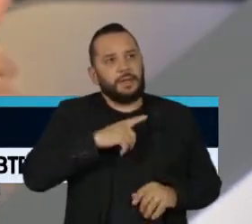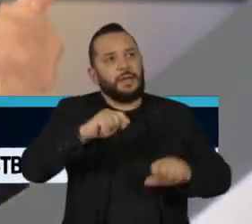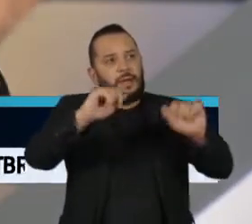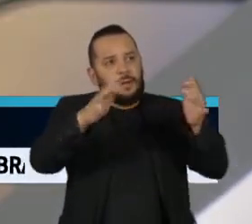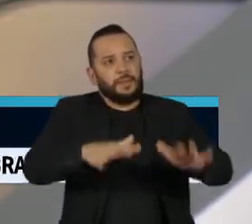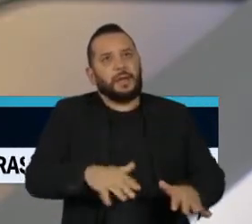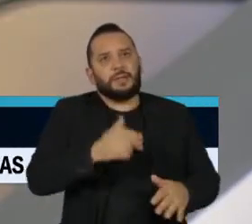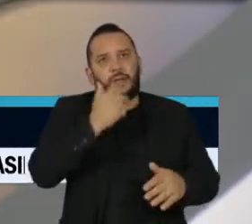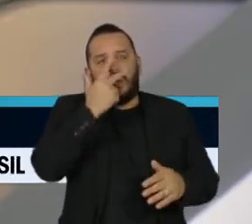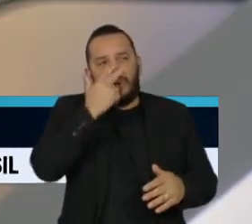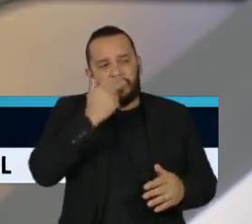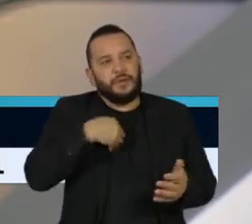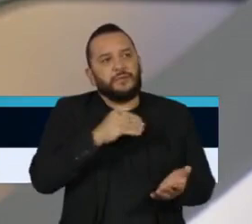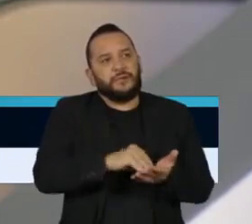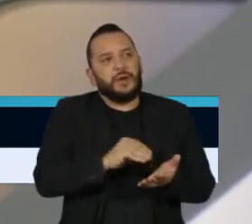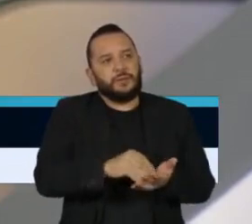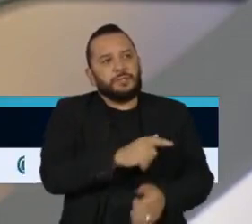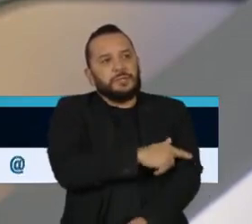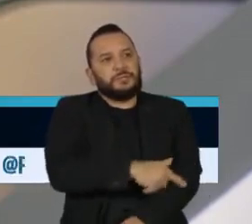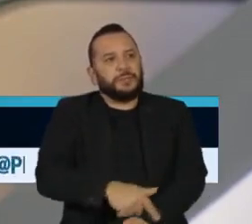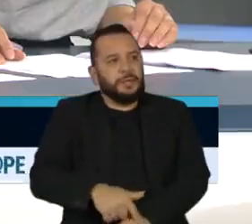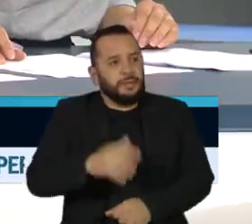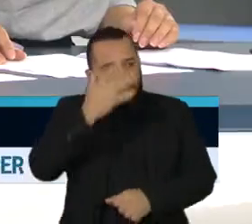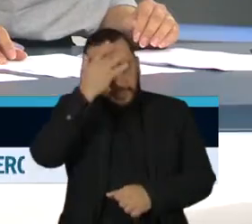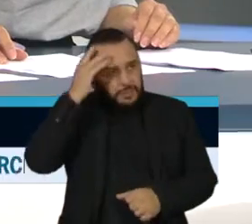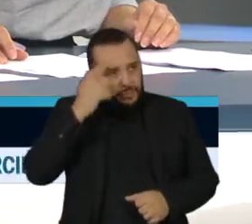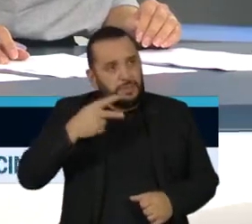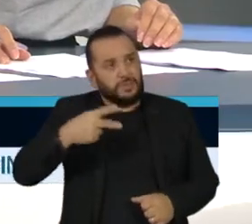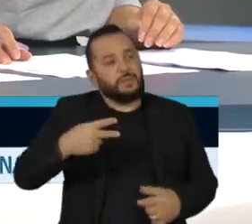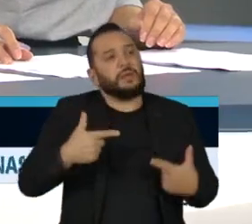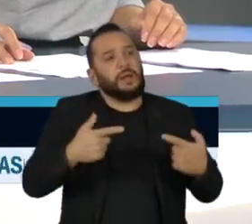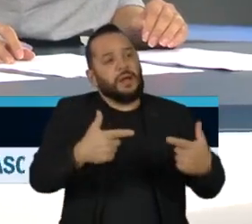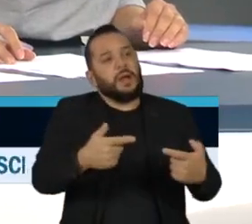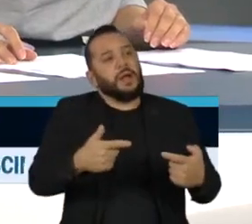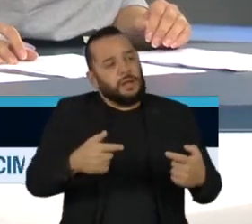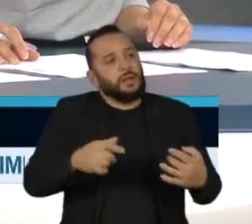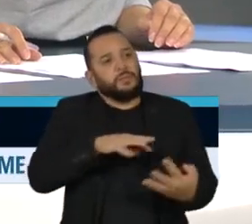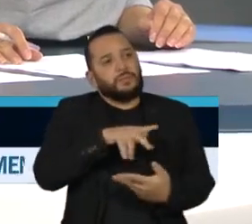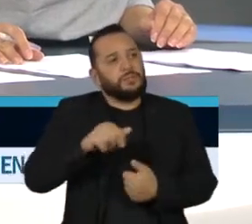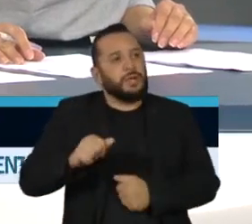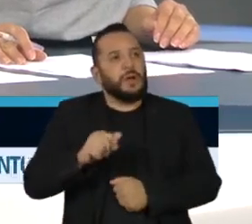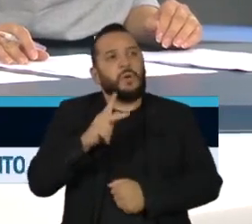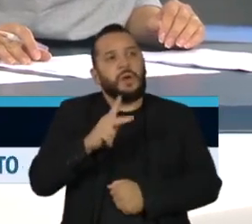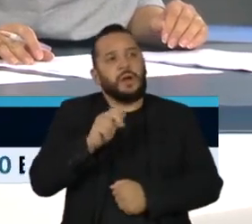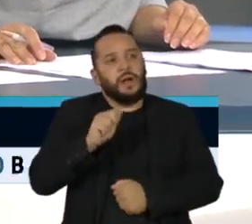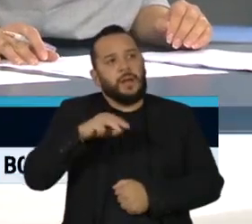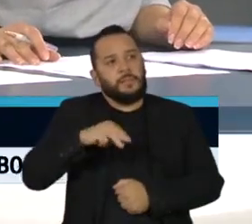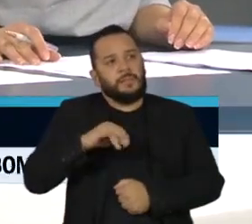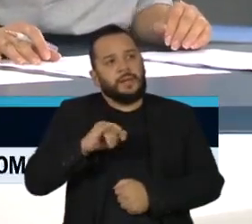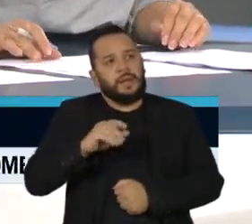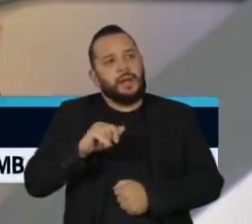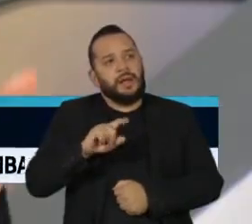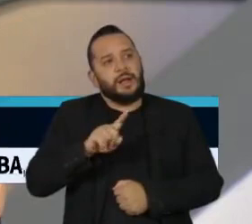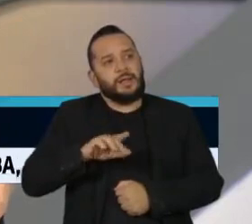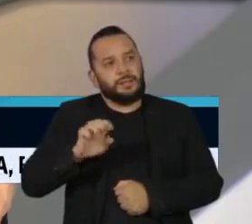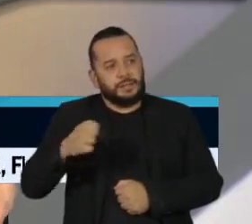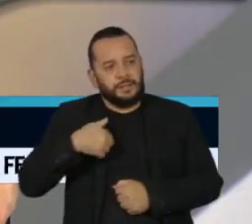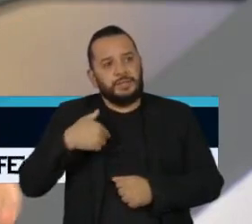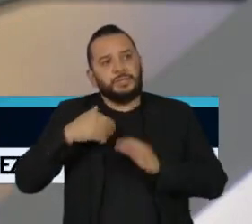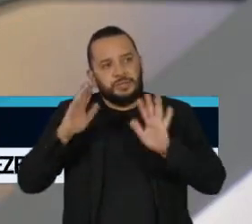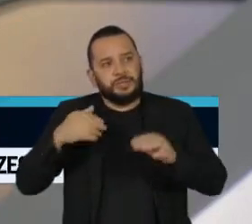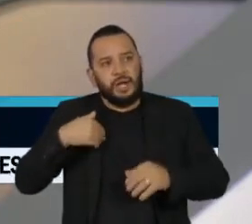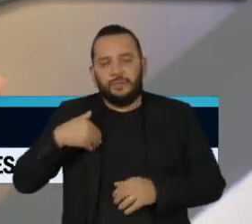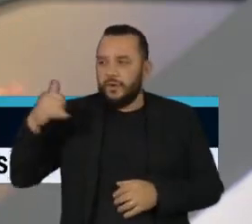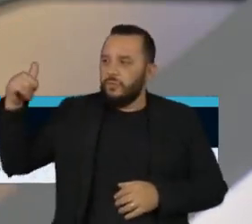de respeito com os kamikazes da Segunda Guerra Mundial. Porque os kamikazes eram heróis que pilotavam seus aviões, jogavam os